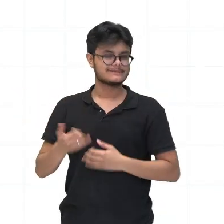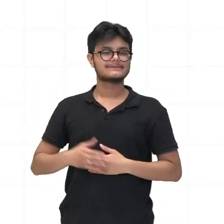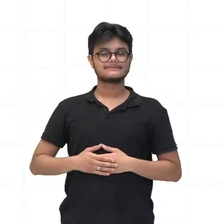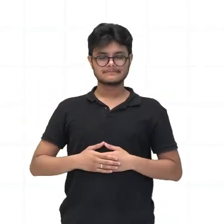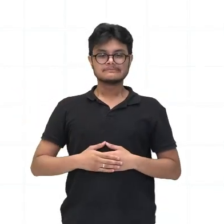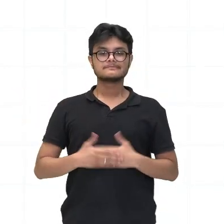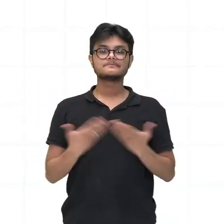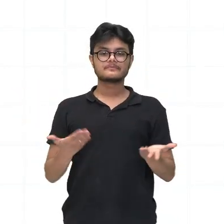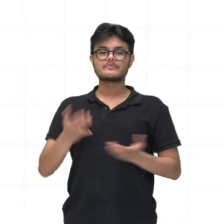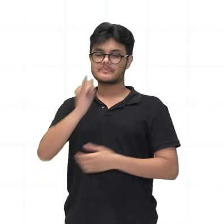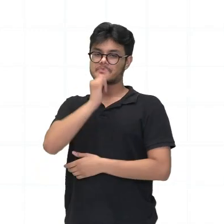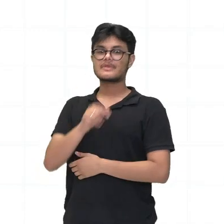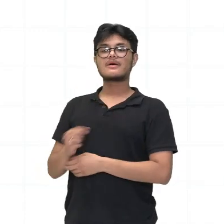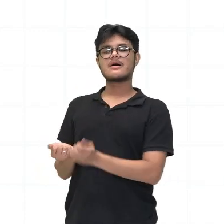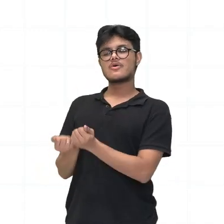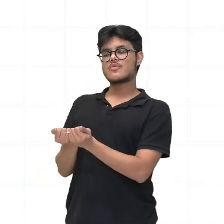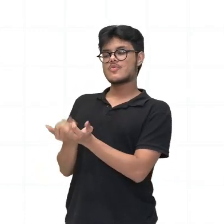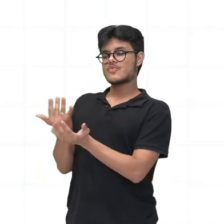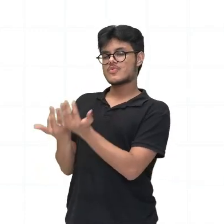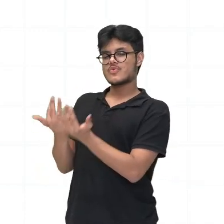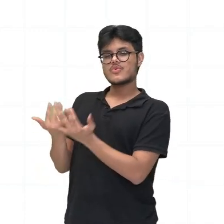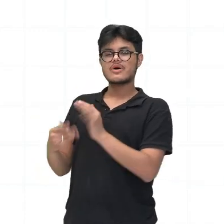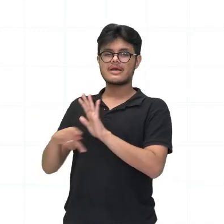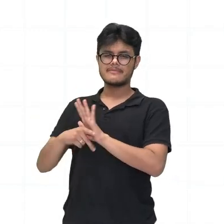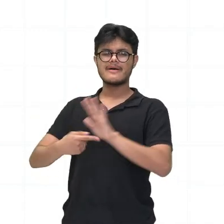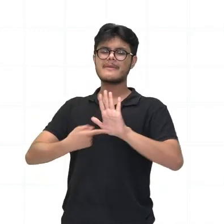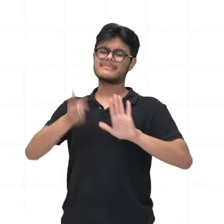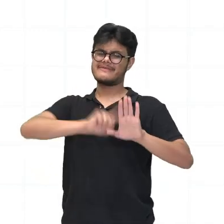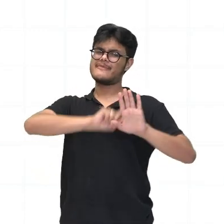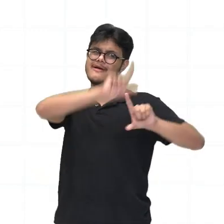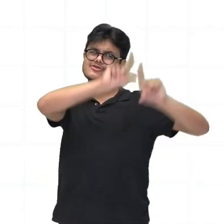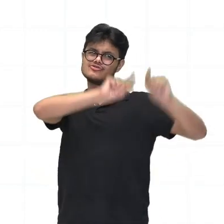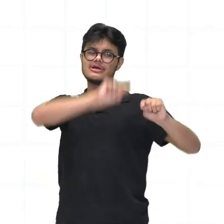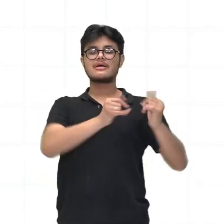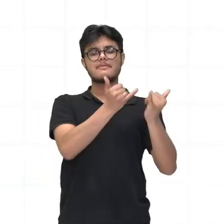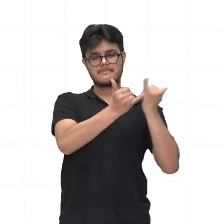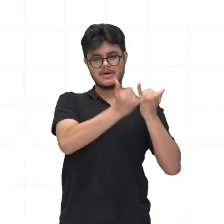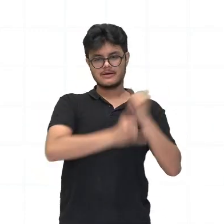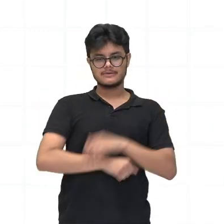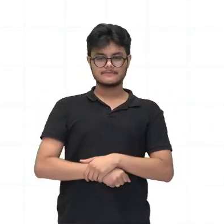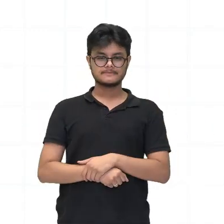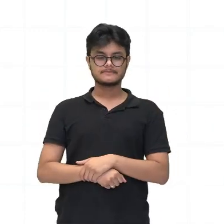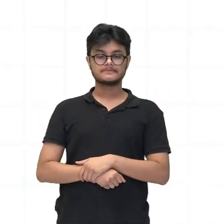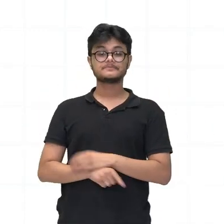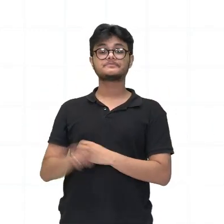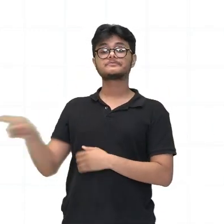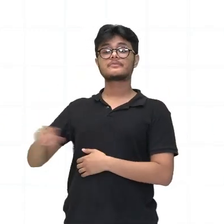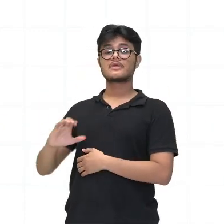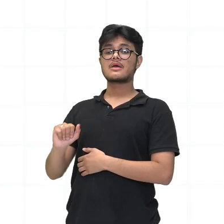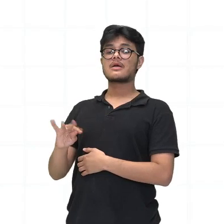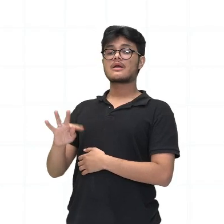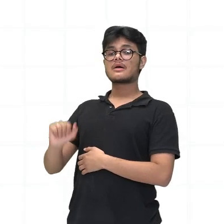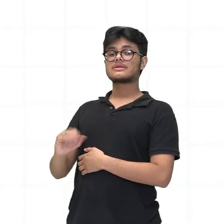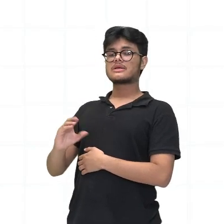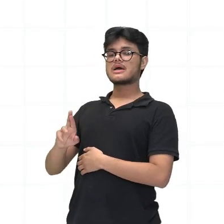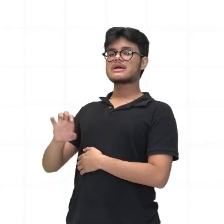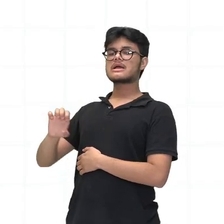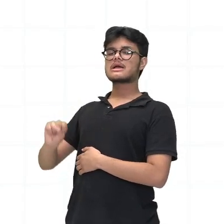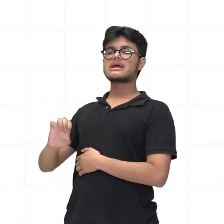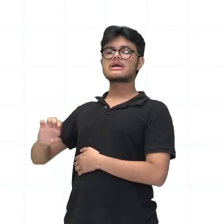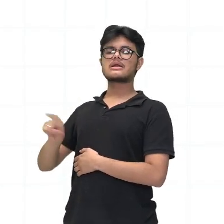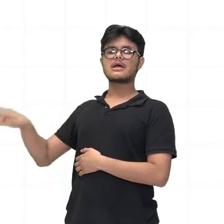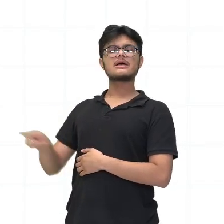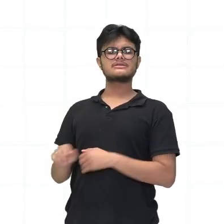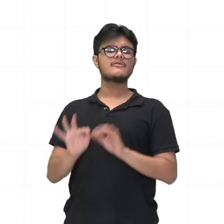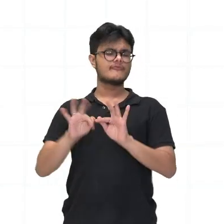né? Então ele chama de estrelas de maneira metafórica, ok? Seguindo adiante, temos ainda lá ao final